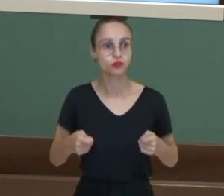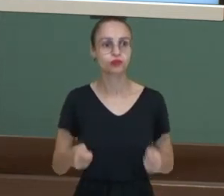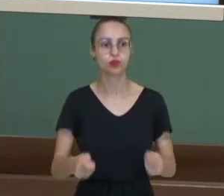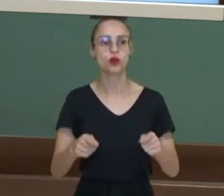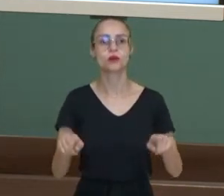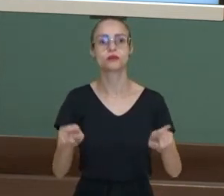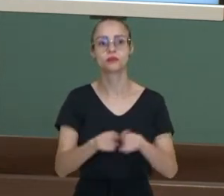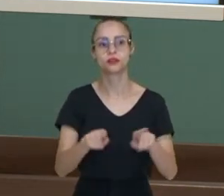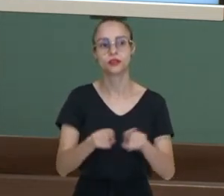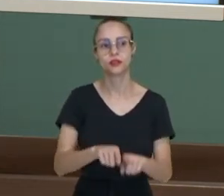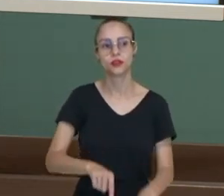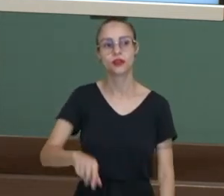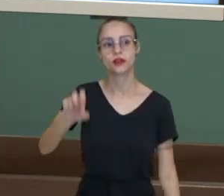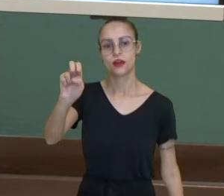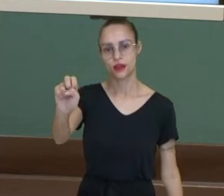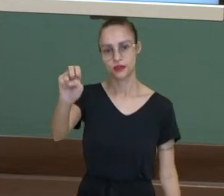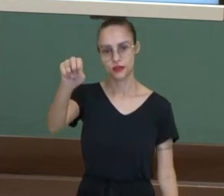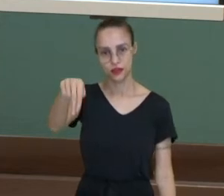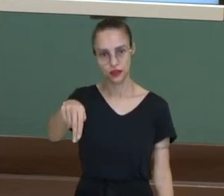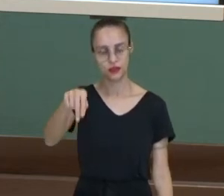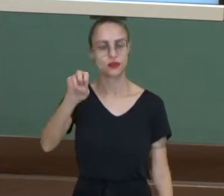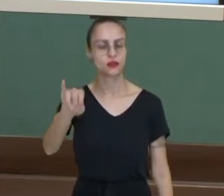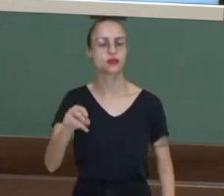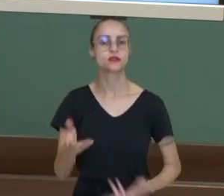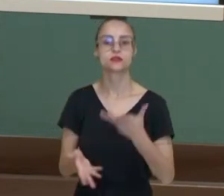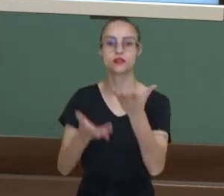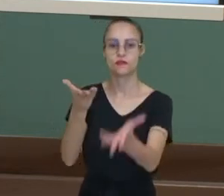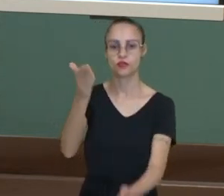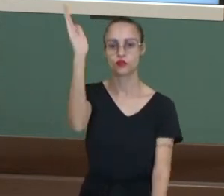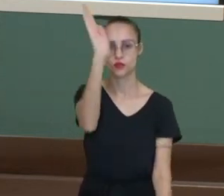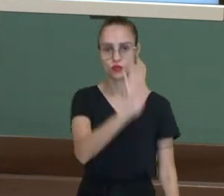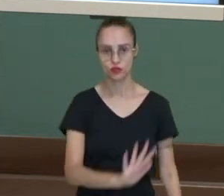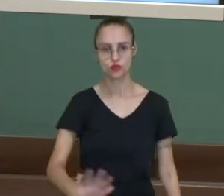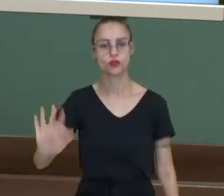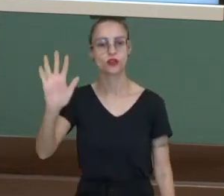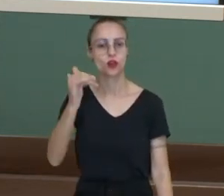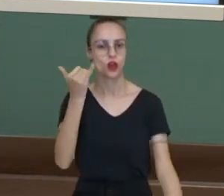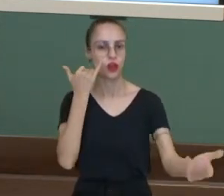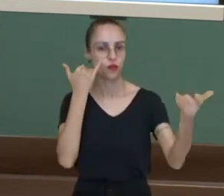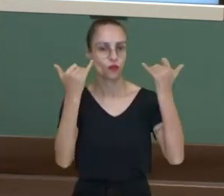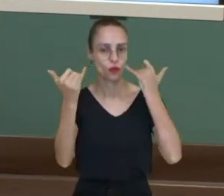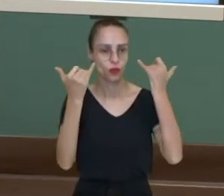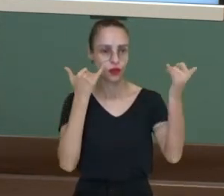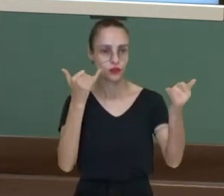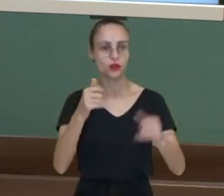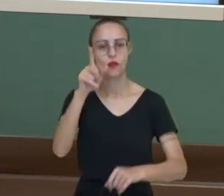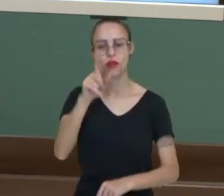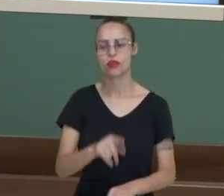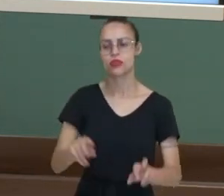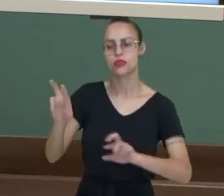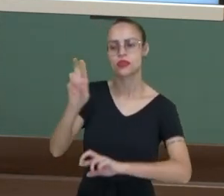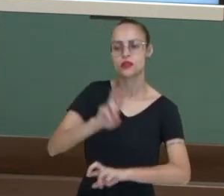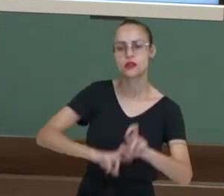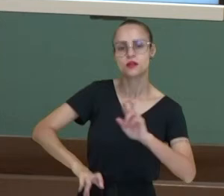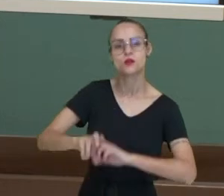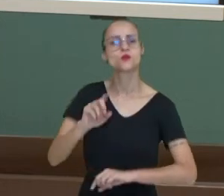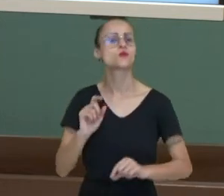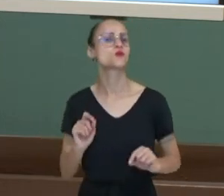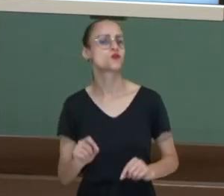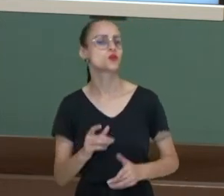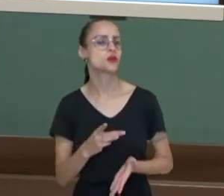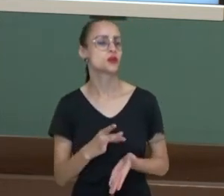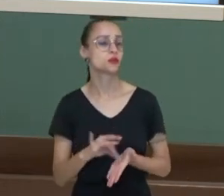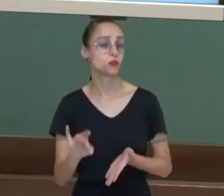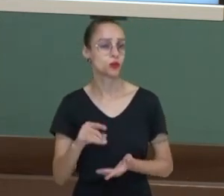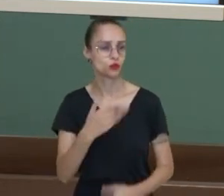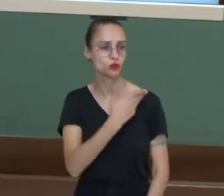principalmente o SNI, Serviço Nacional de Informações, que aí verificava aí possíveis inimigos